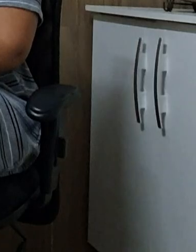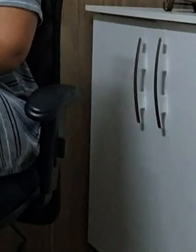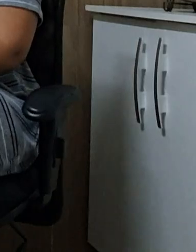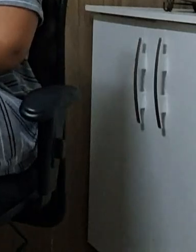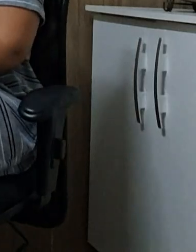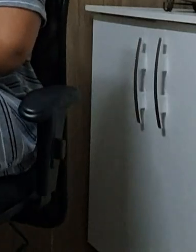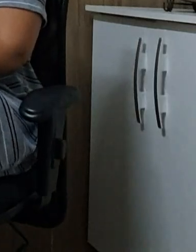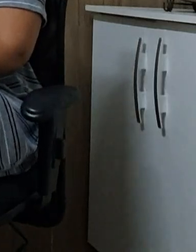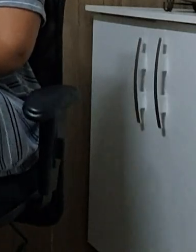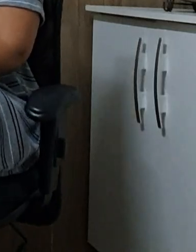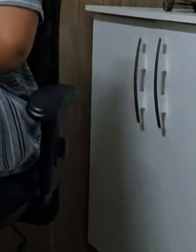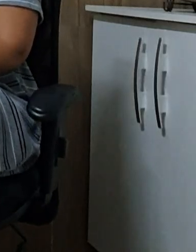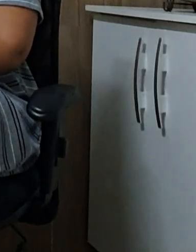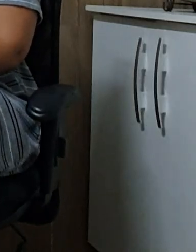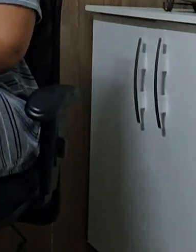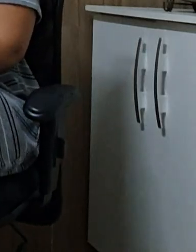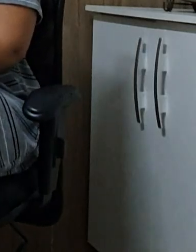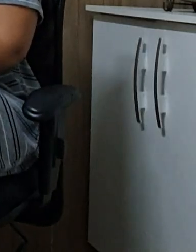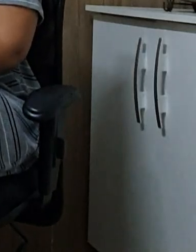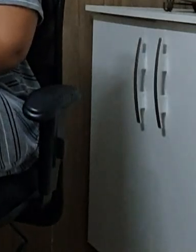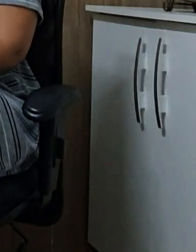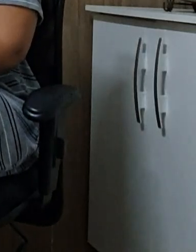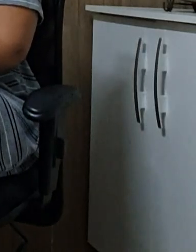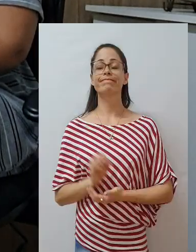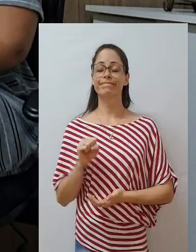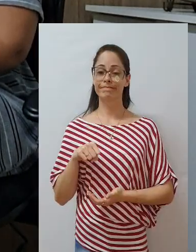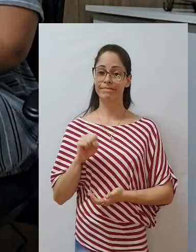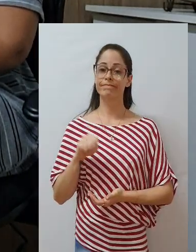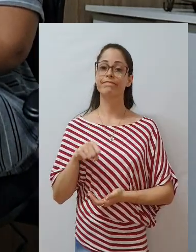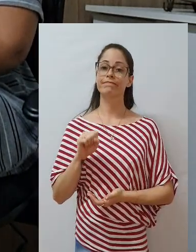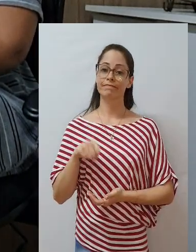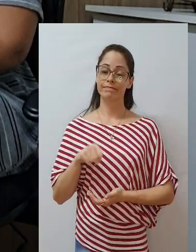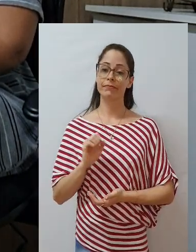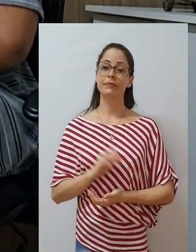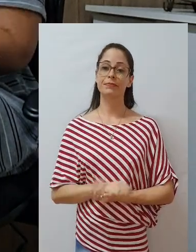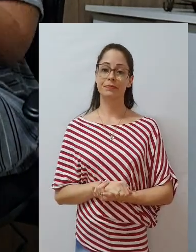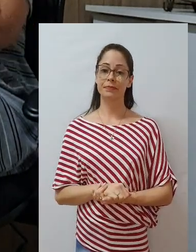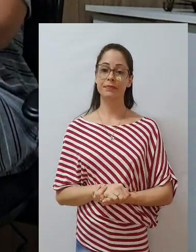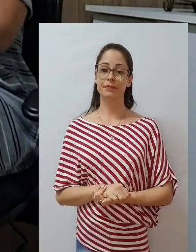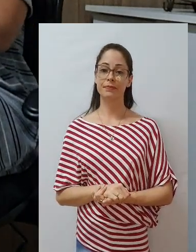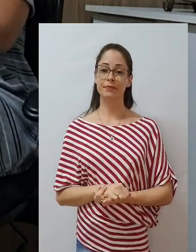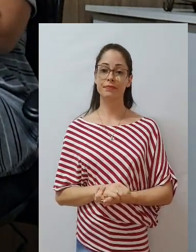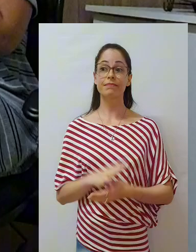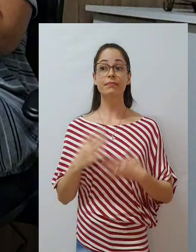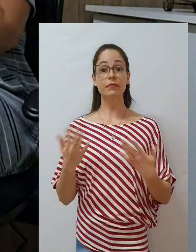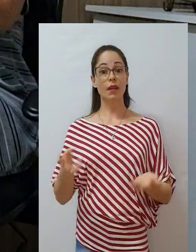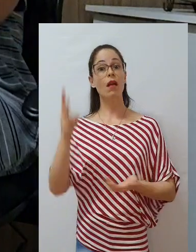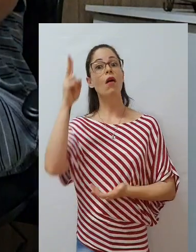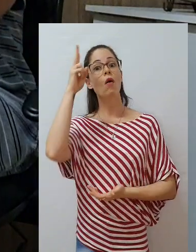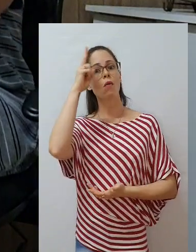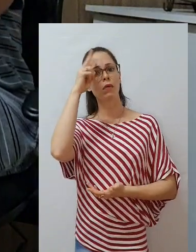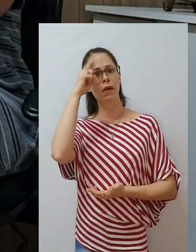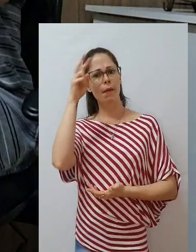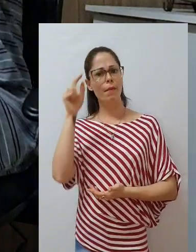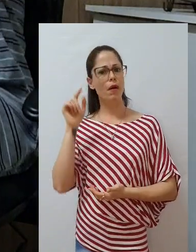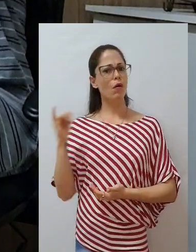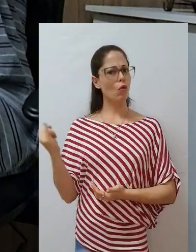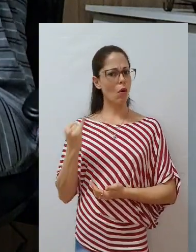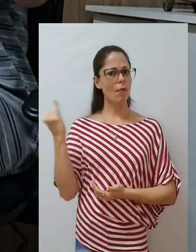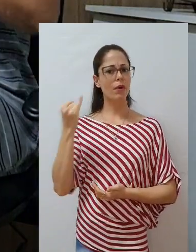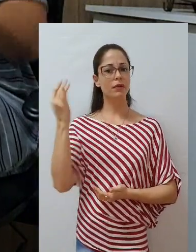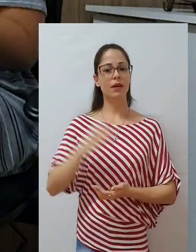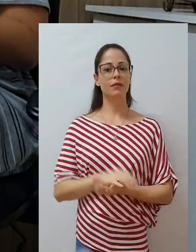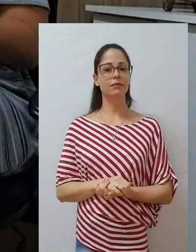é verdade. Gente, assim, lembrando um detalhe, mas é só escrever. Escreve lá, é só